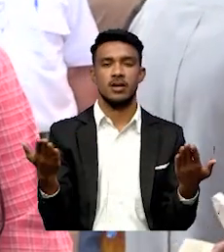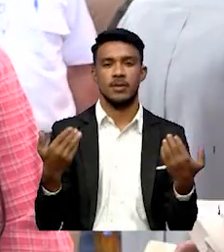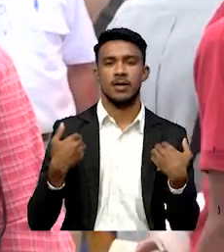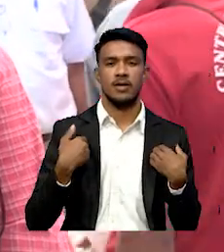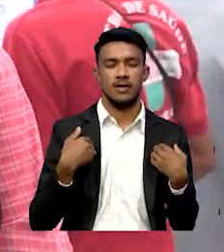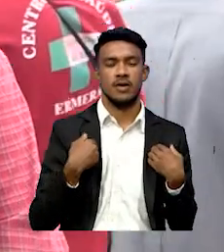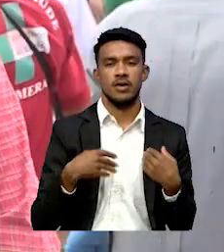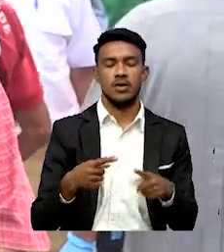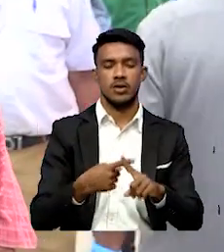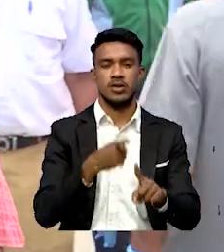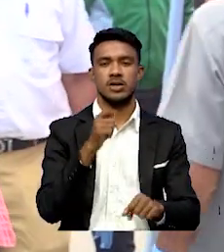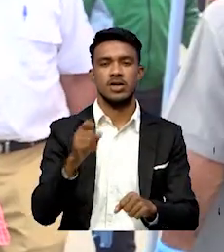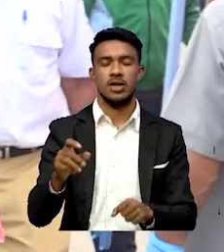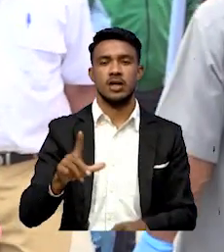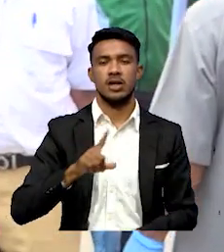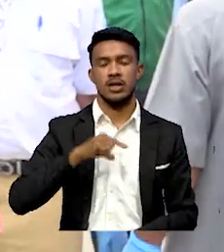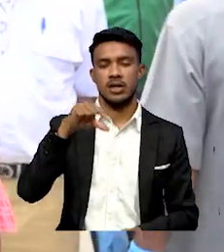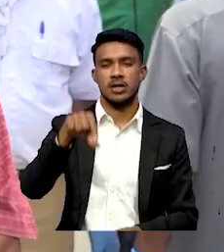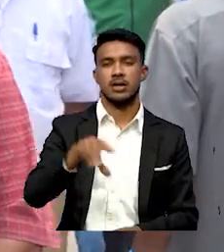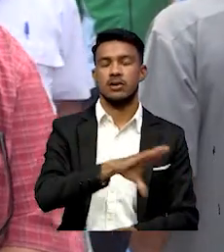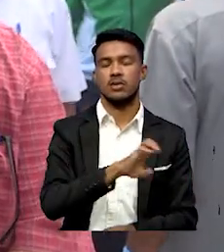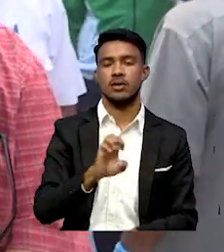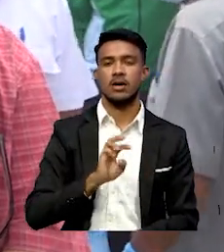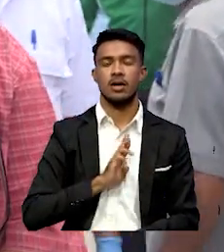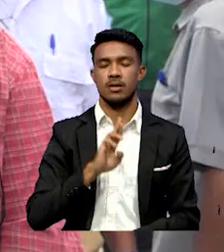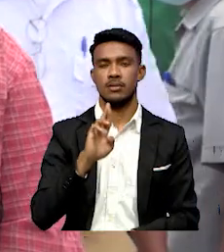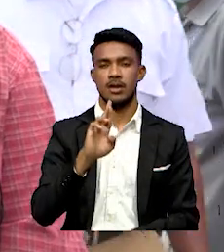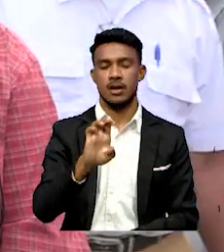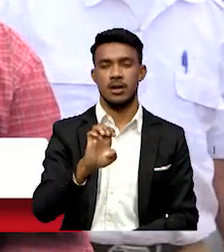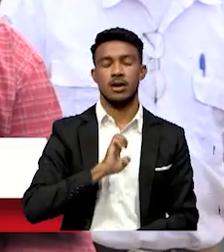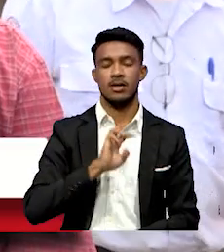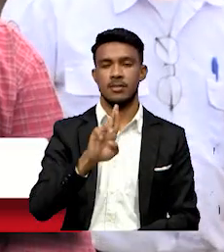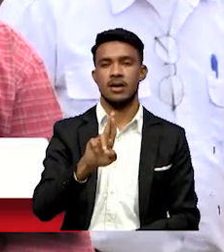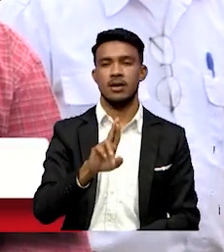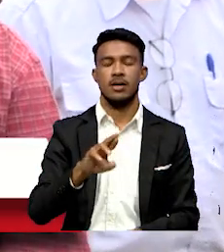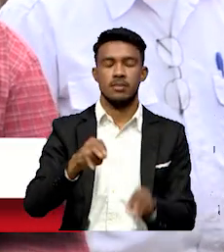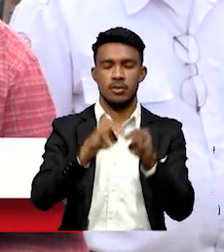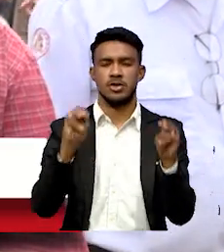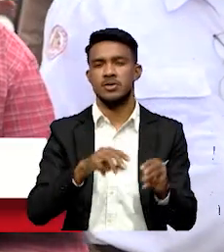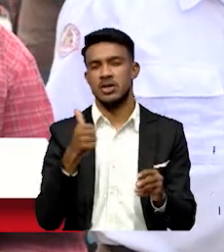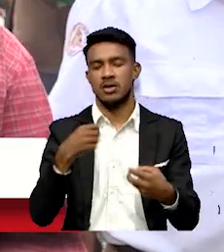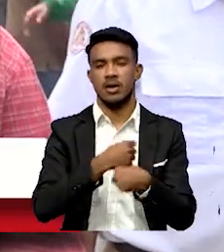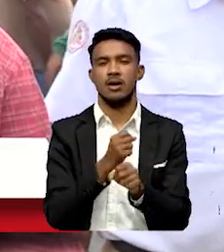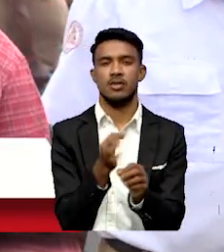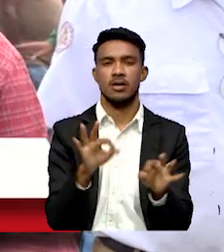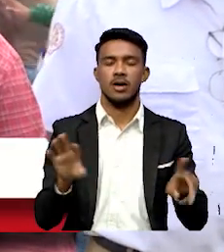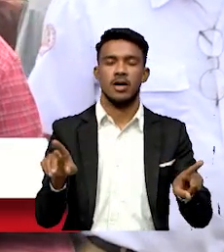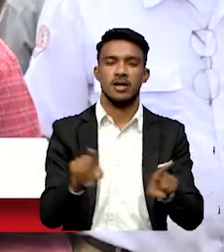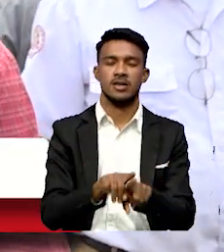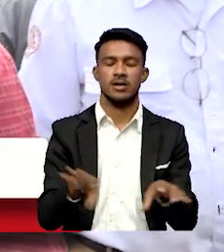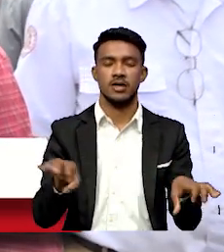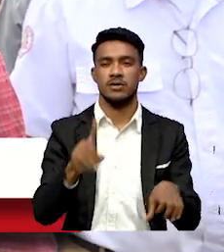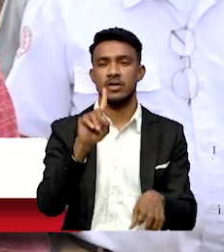o Silixá, na Mosa Ermeira Atua, e agora o município Sira Silo Mosa Alona. Né, no da restritizeira, o insato